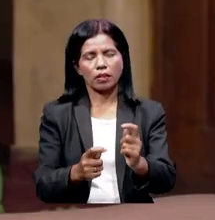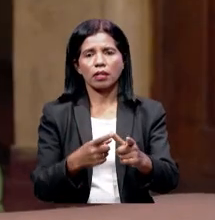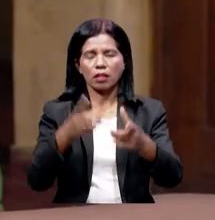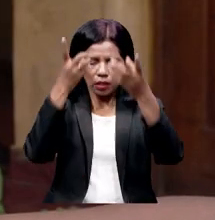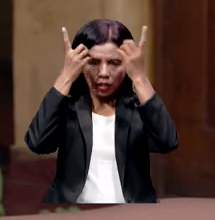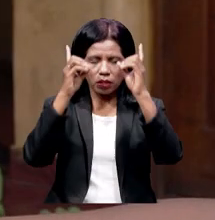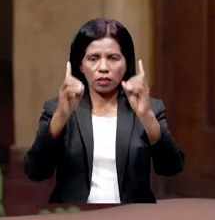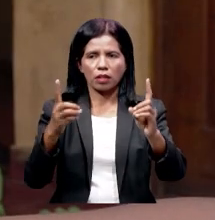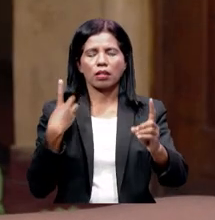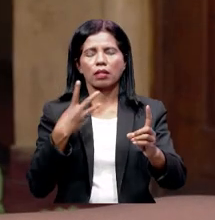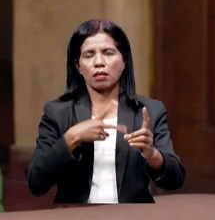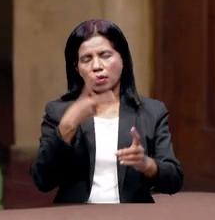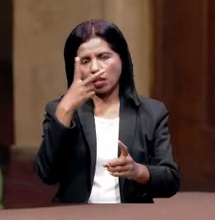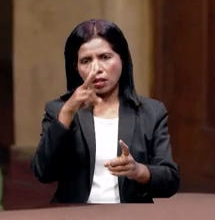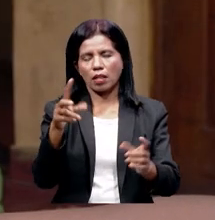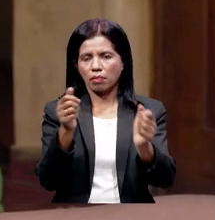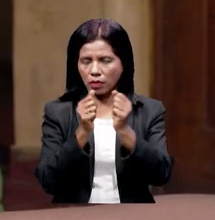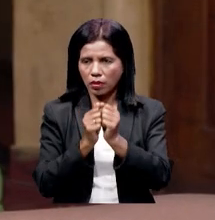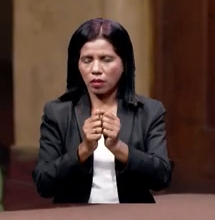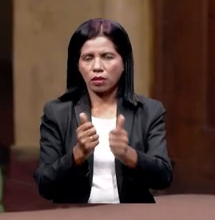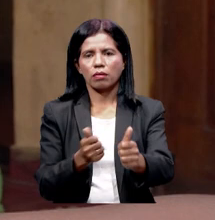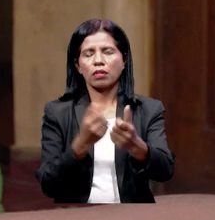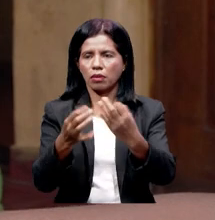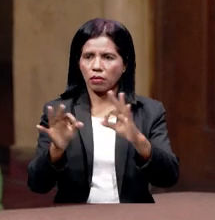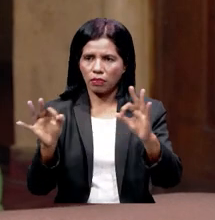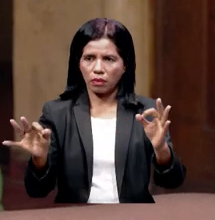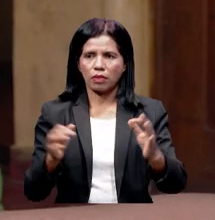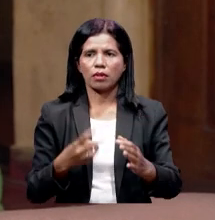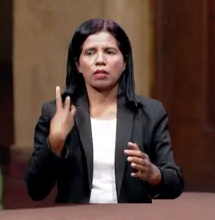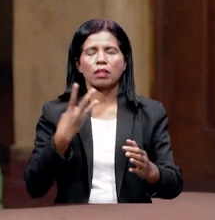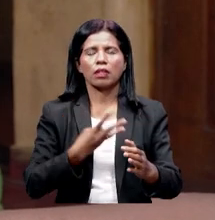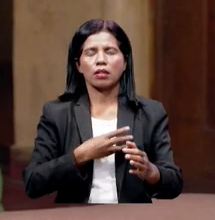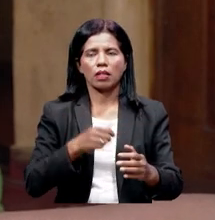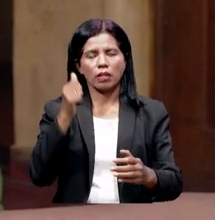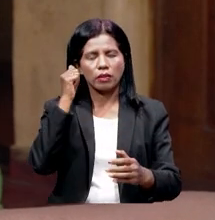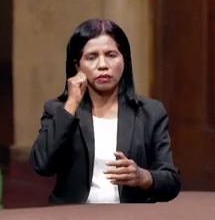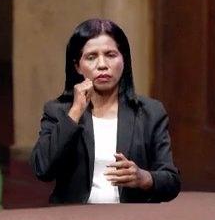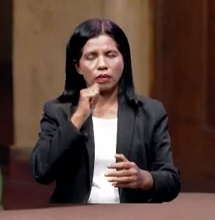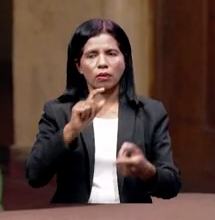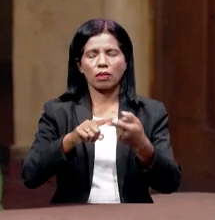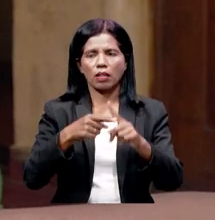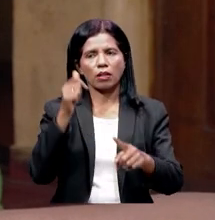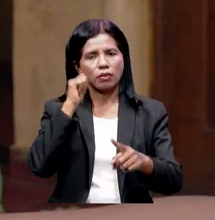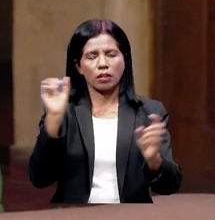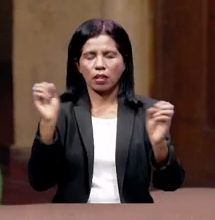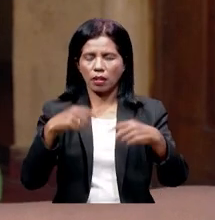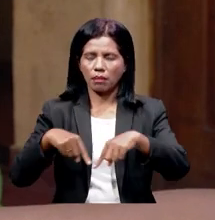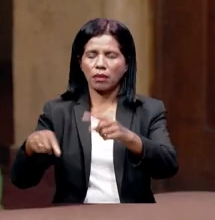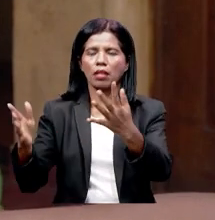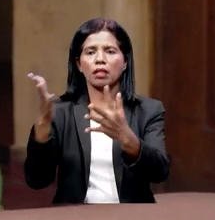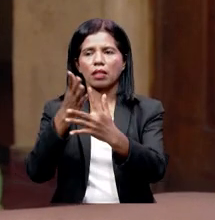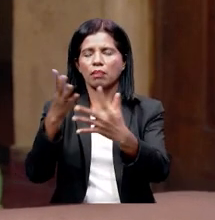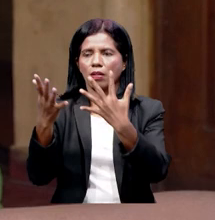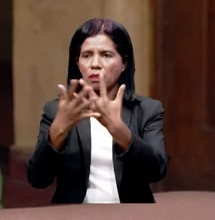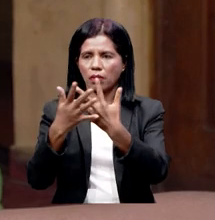ikus ne bema kami akompanya me tuir to hutumak ita ni inam fetong ne la konsege ba komarka me benia